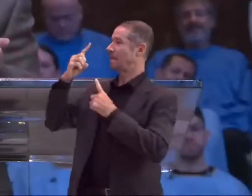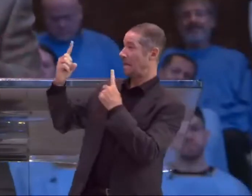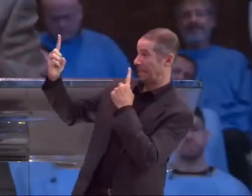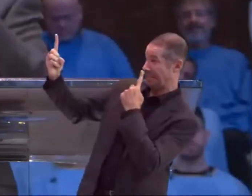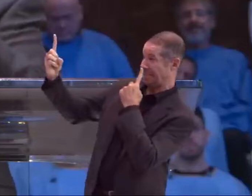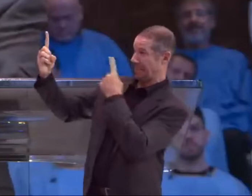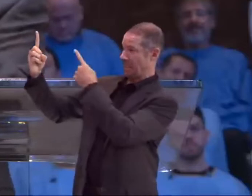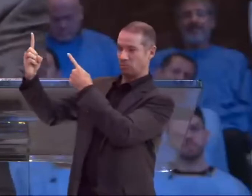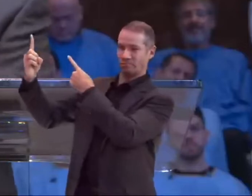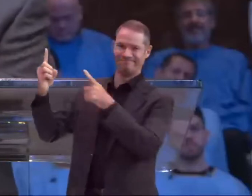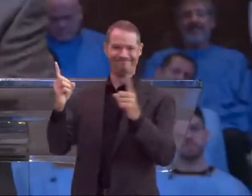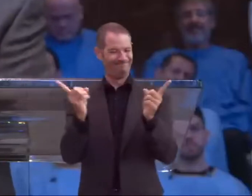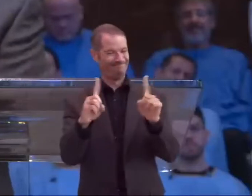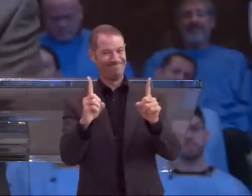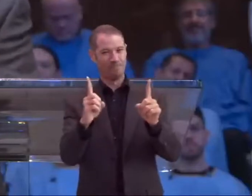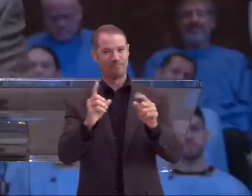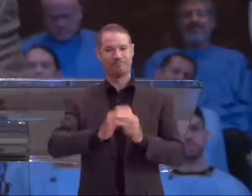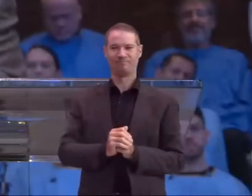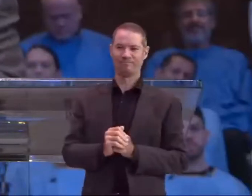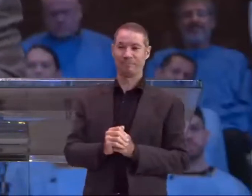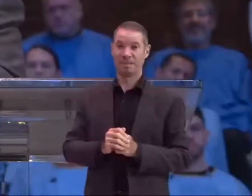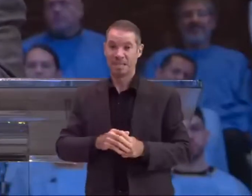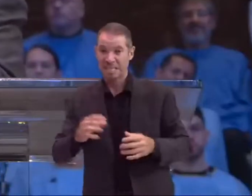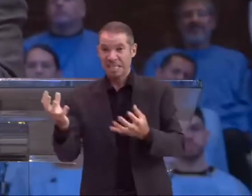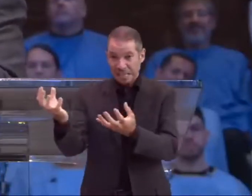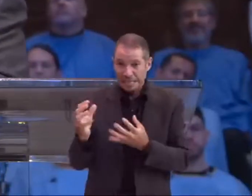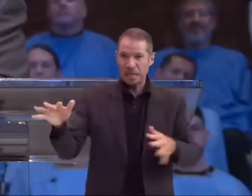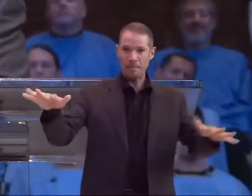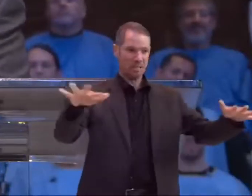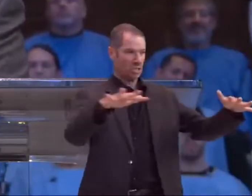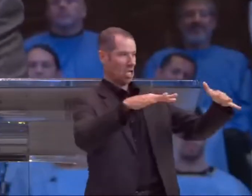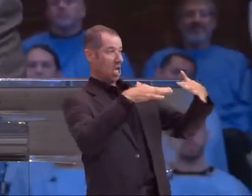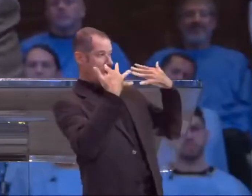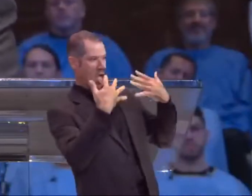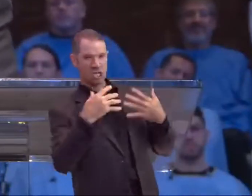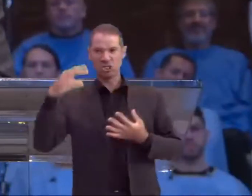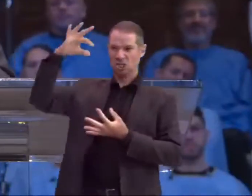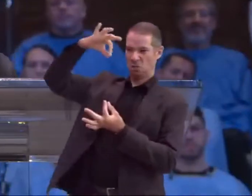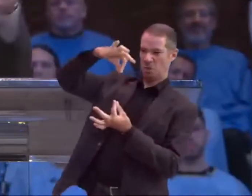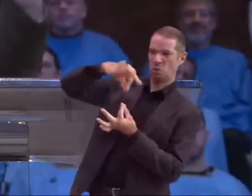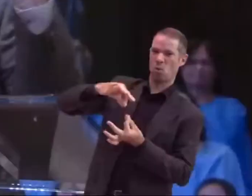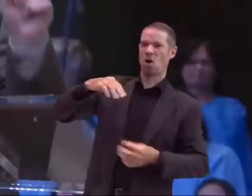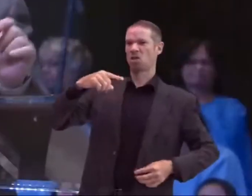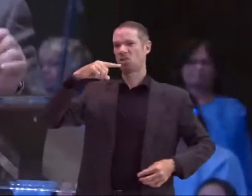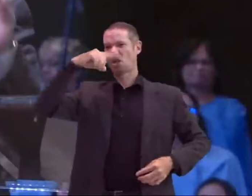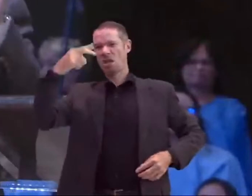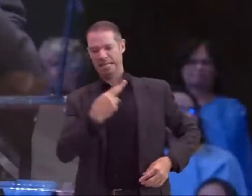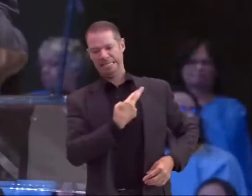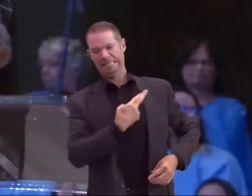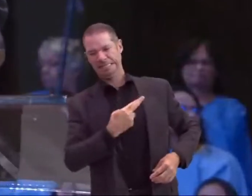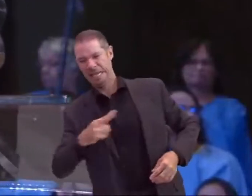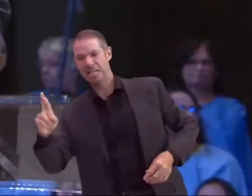Deus. Eles simplesmente queriam ser notados como pessoas espirituais e